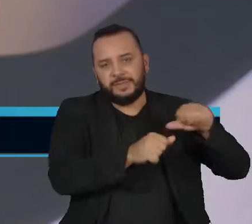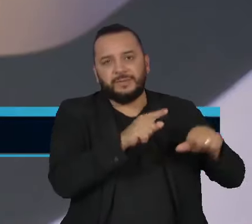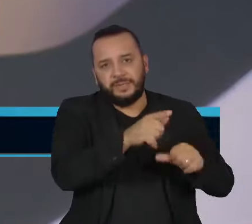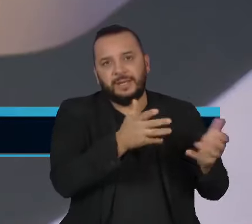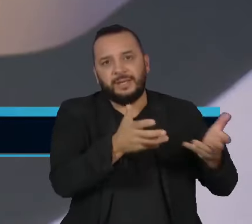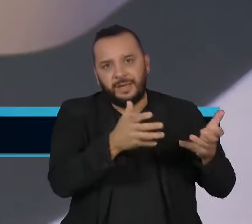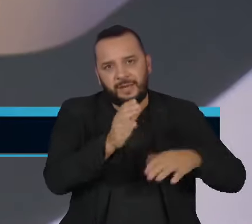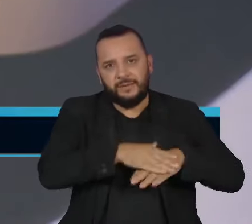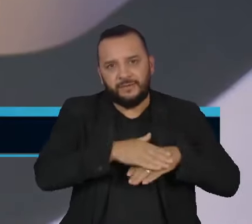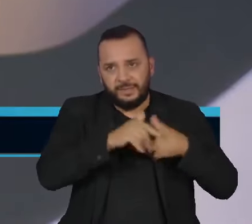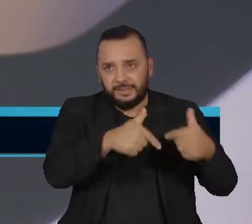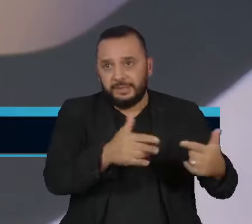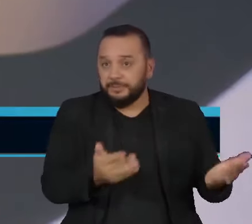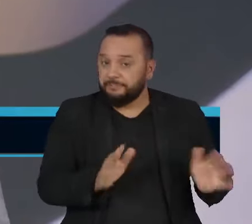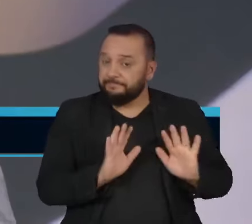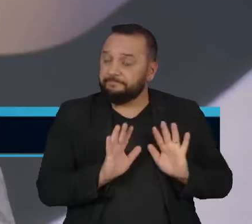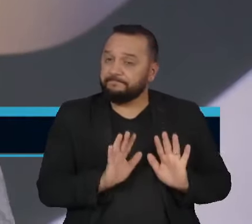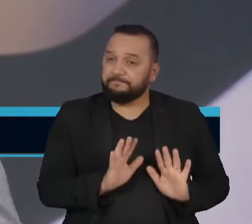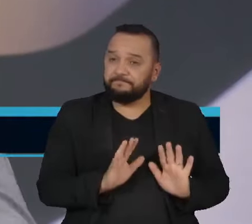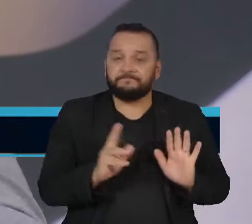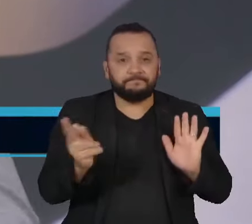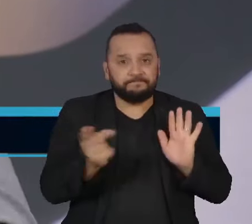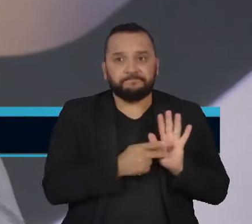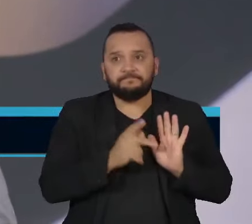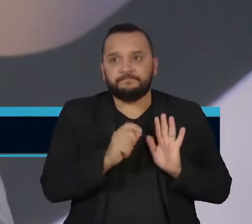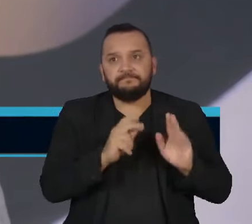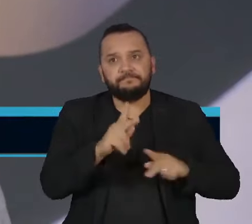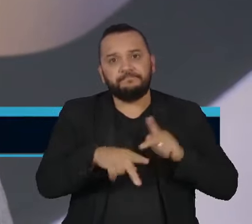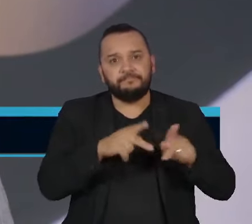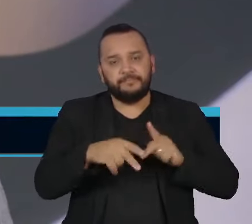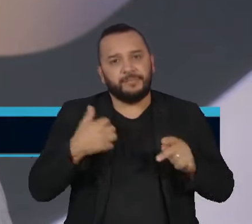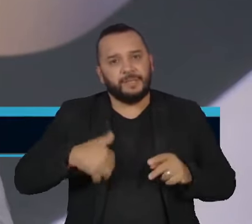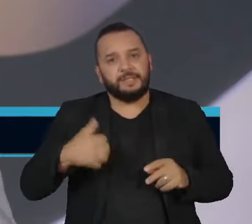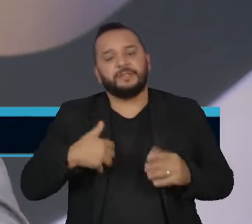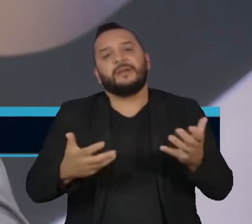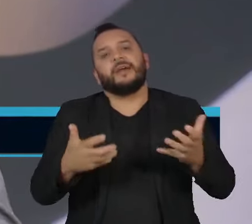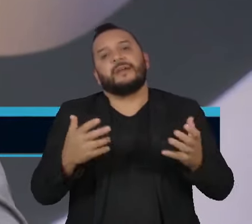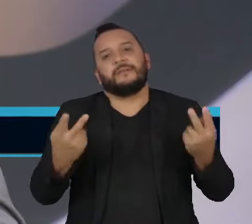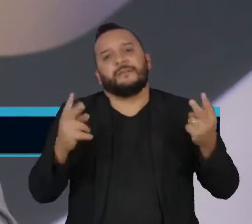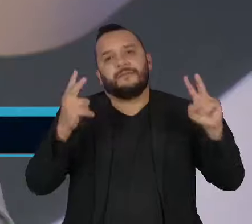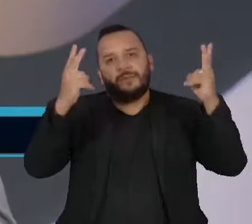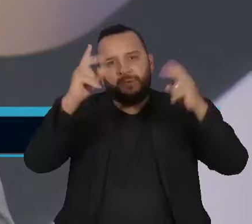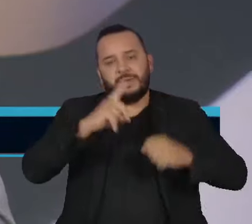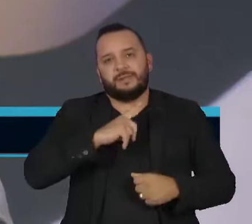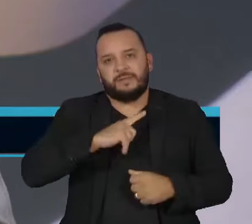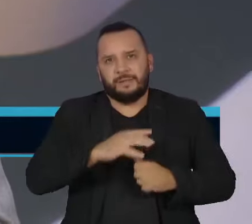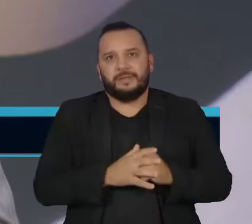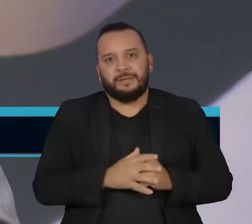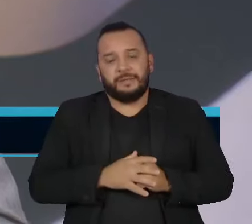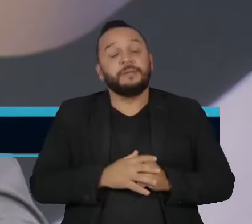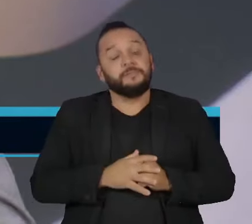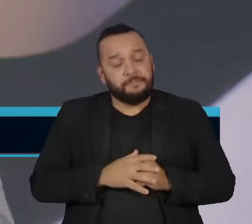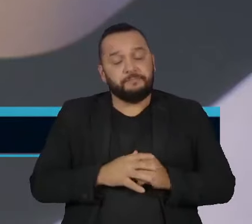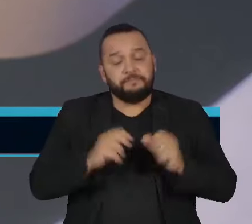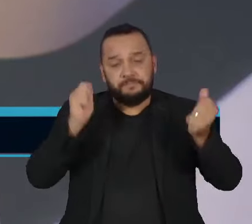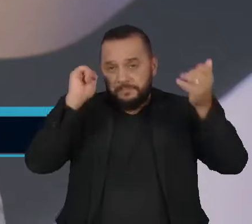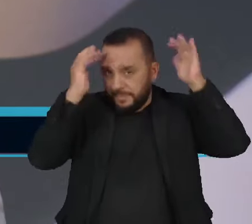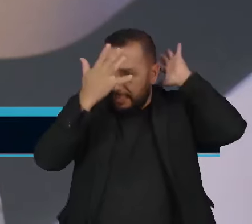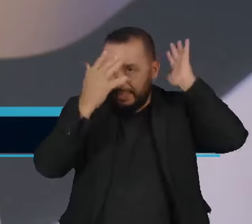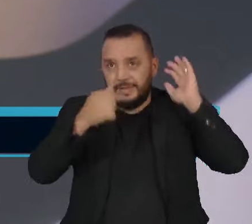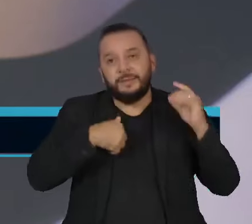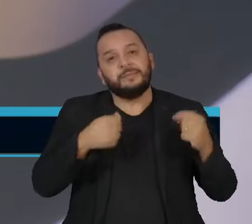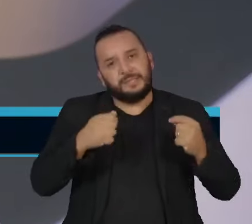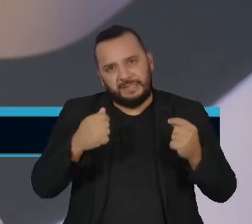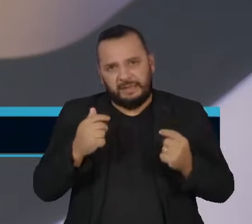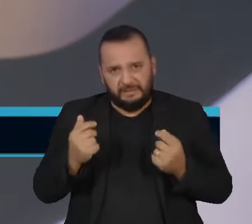precisa fazer. Agora, o fato é que o povo argentino precisa ganhar, né? Eu acho que não é o Milei que precisa ganhar, é o povo argentino